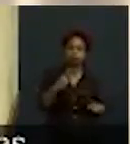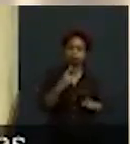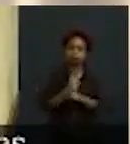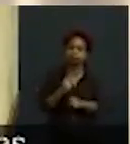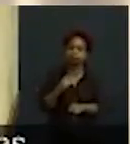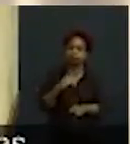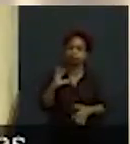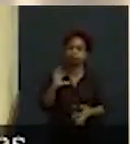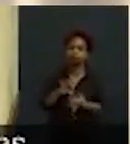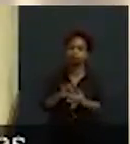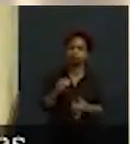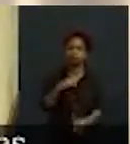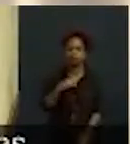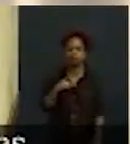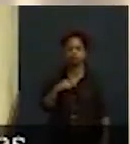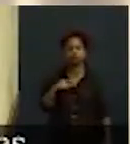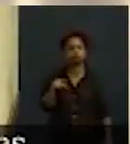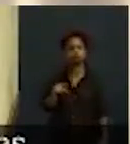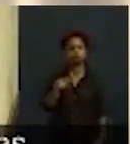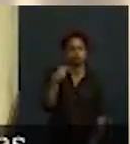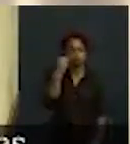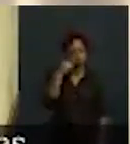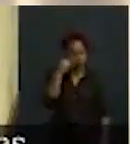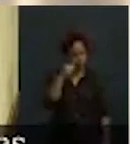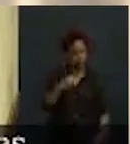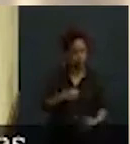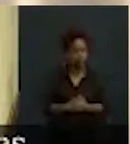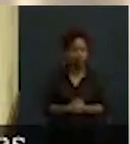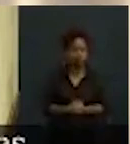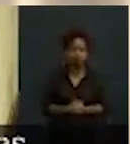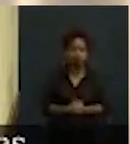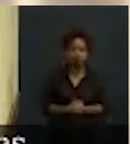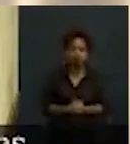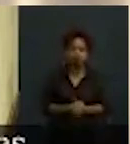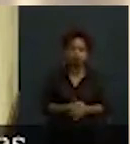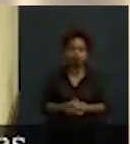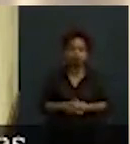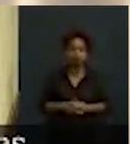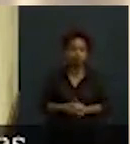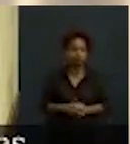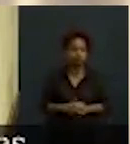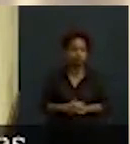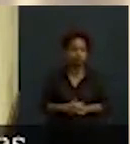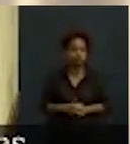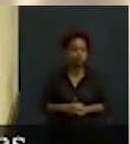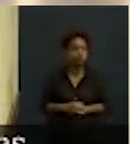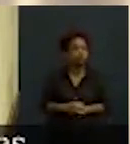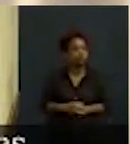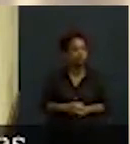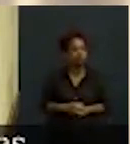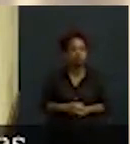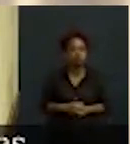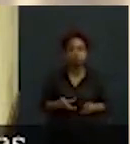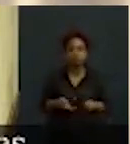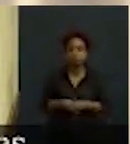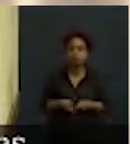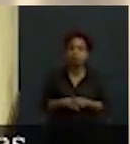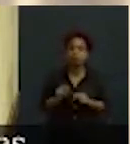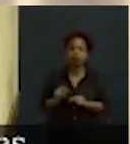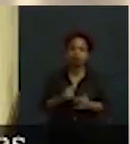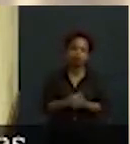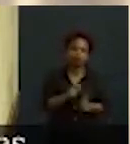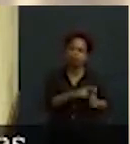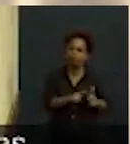como vimos na bem-sucedida experiência da Força-Tarefa. Por outro lado, antigos